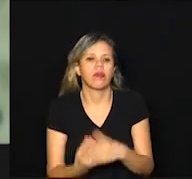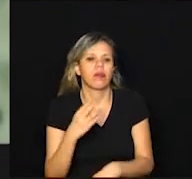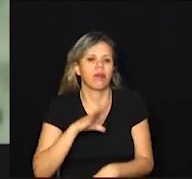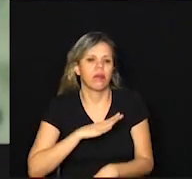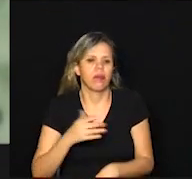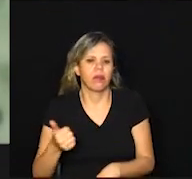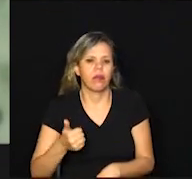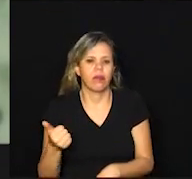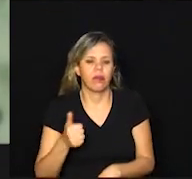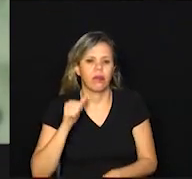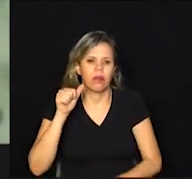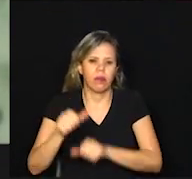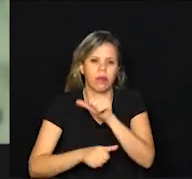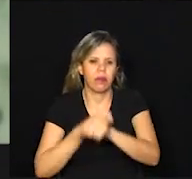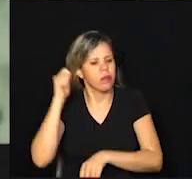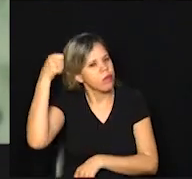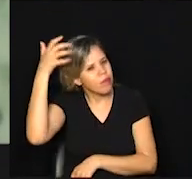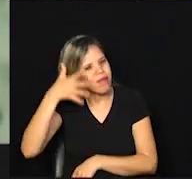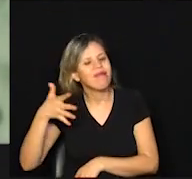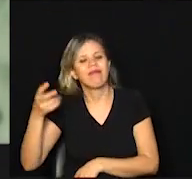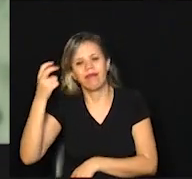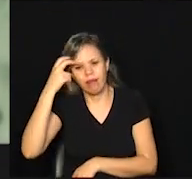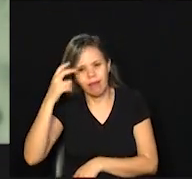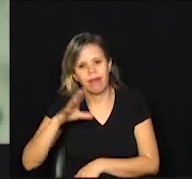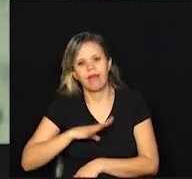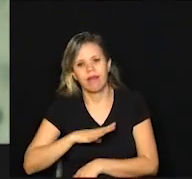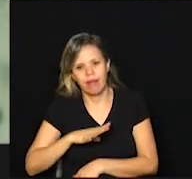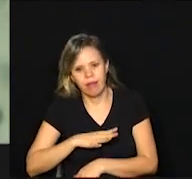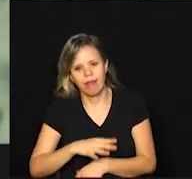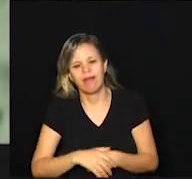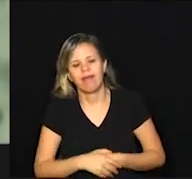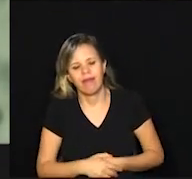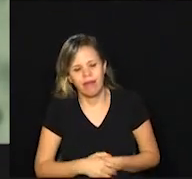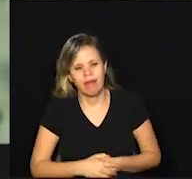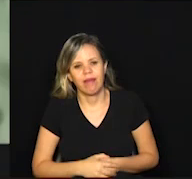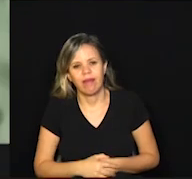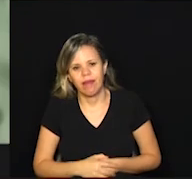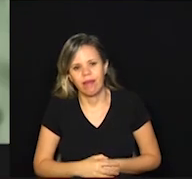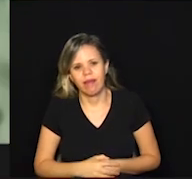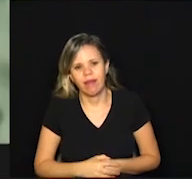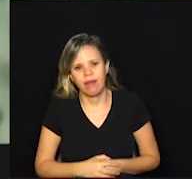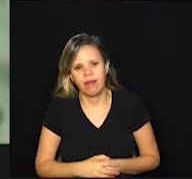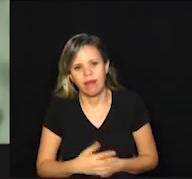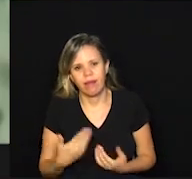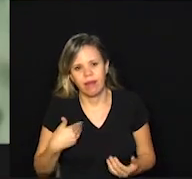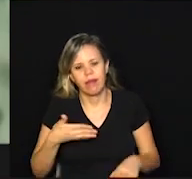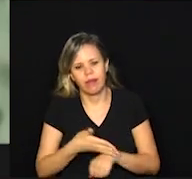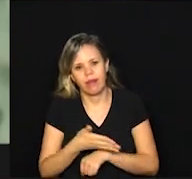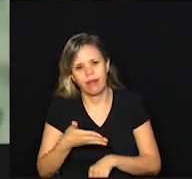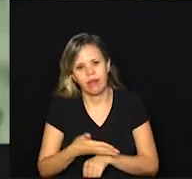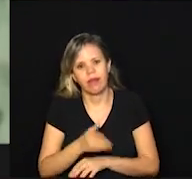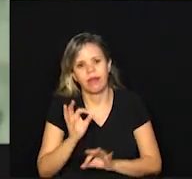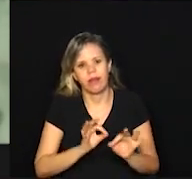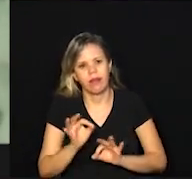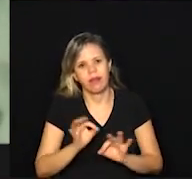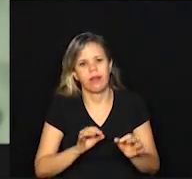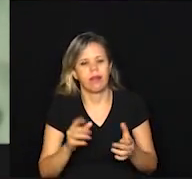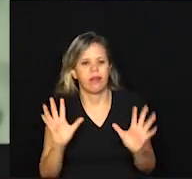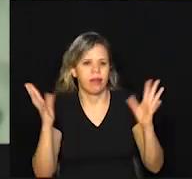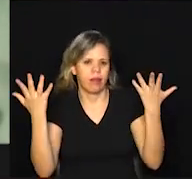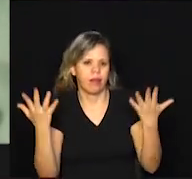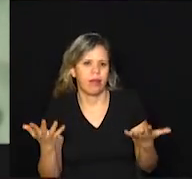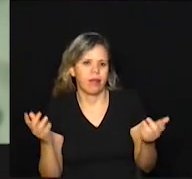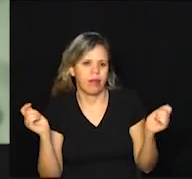a primeira virada afro cultural dessa cidade né e na qual participei enquanto produtor foi